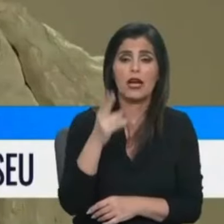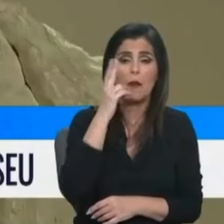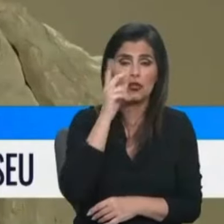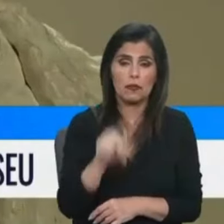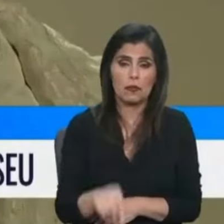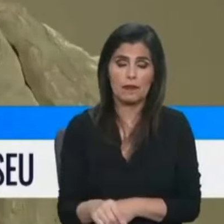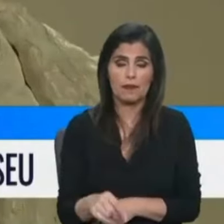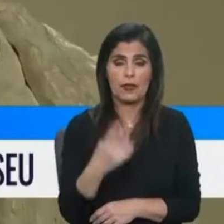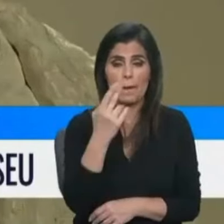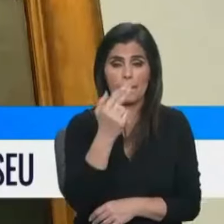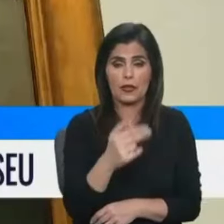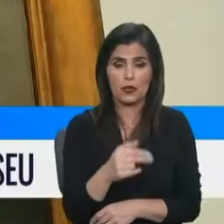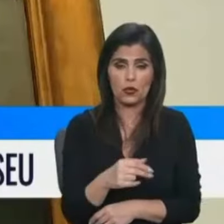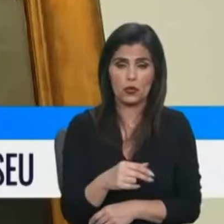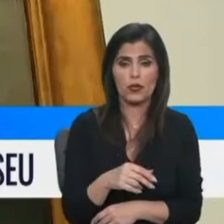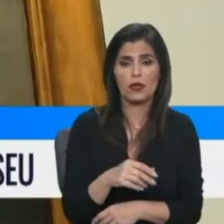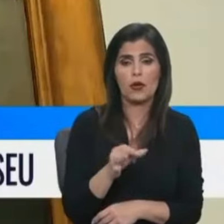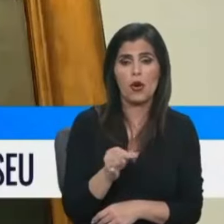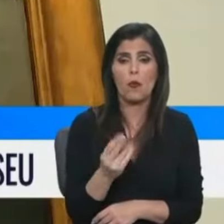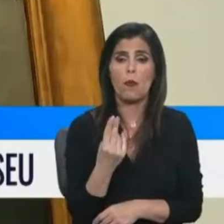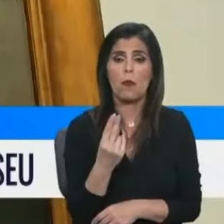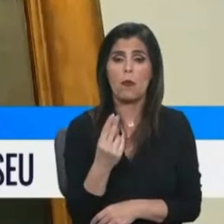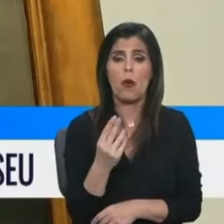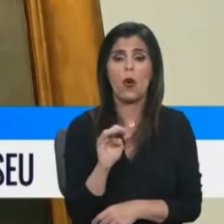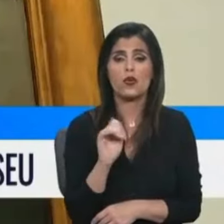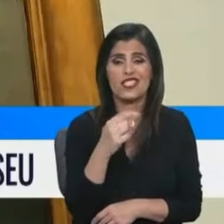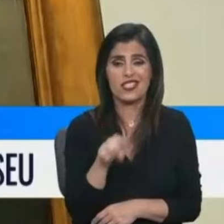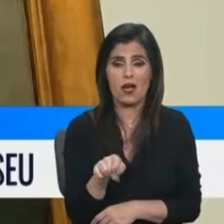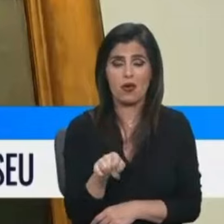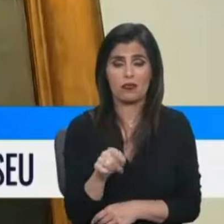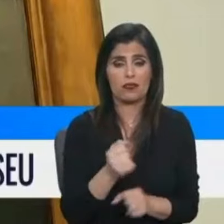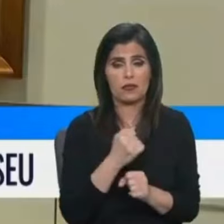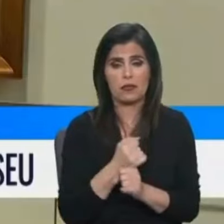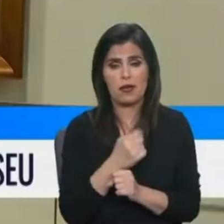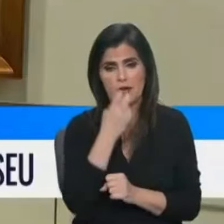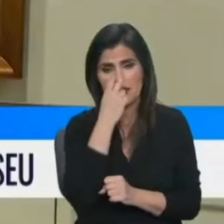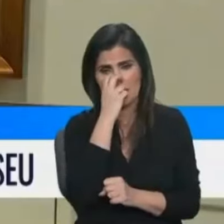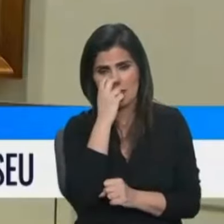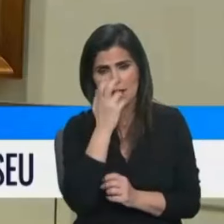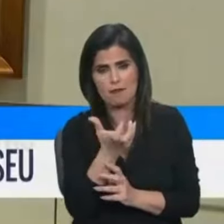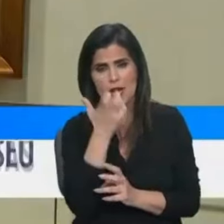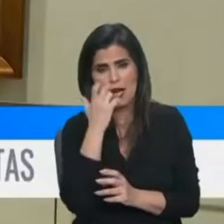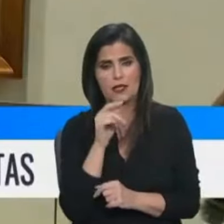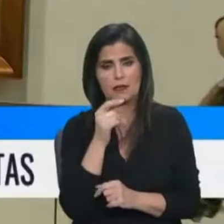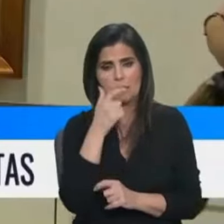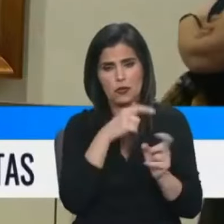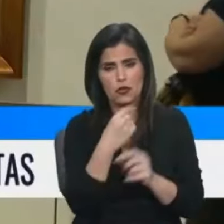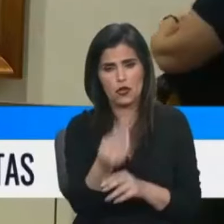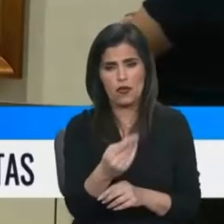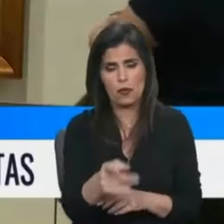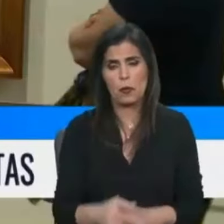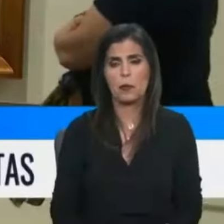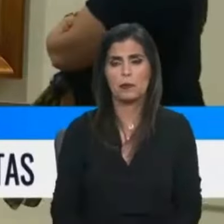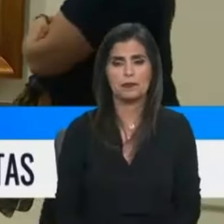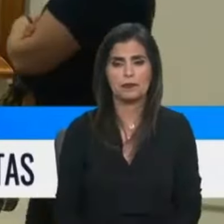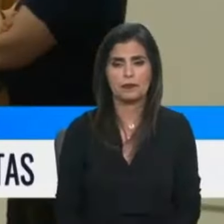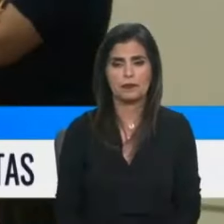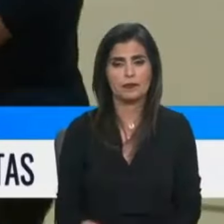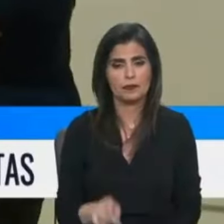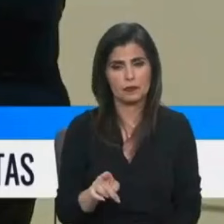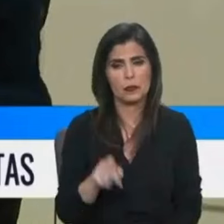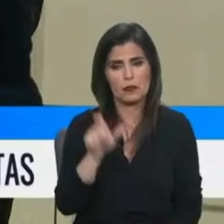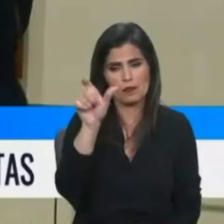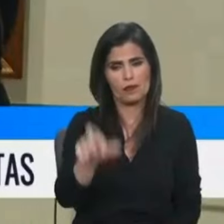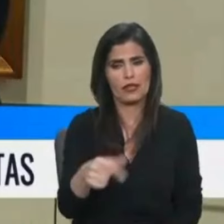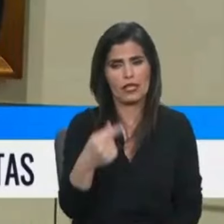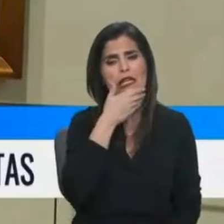Camões ou a pintura de Henrique Pousão, uma das obras que desperta maior curiosidade no público mais jovem. O siciliano tem um